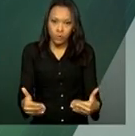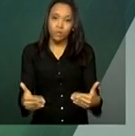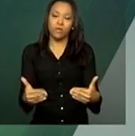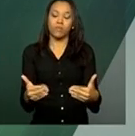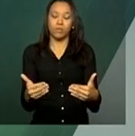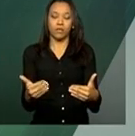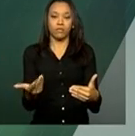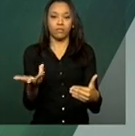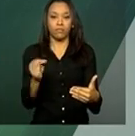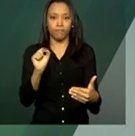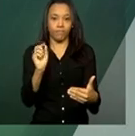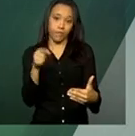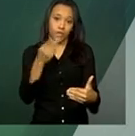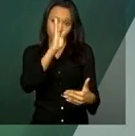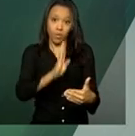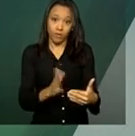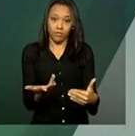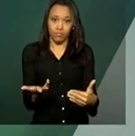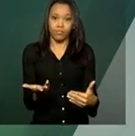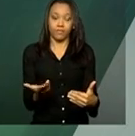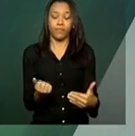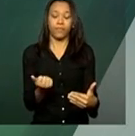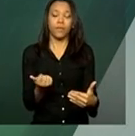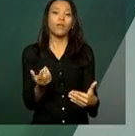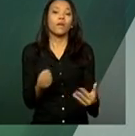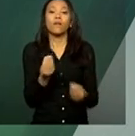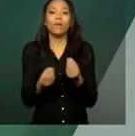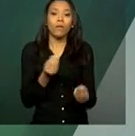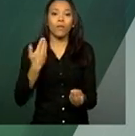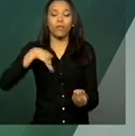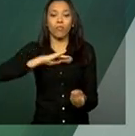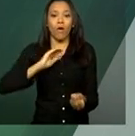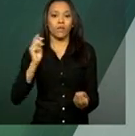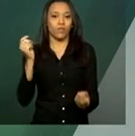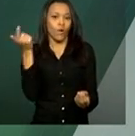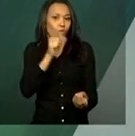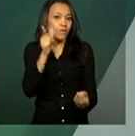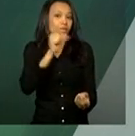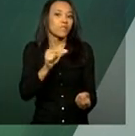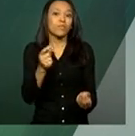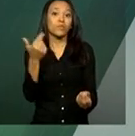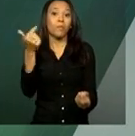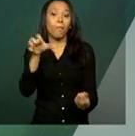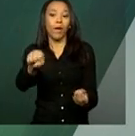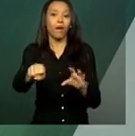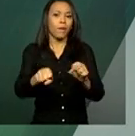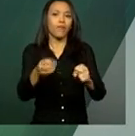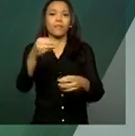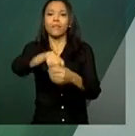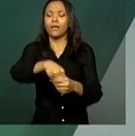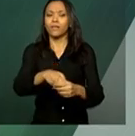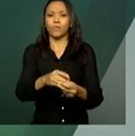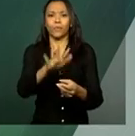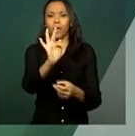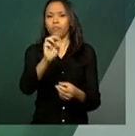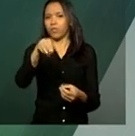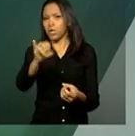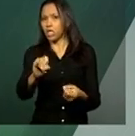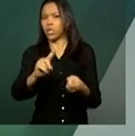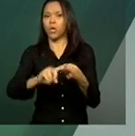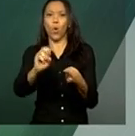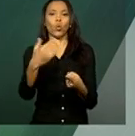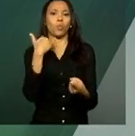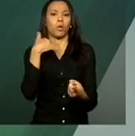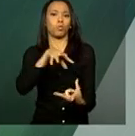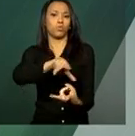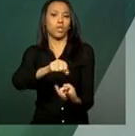dentre esses atores o Brasil, obviamente, e de como nós podemos construir novos espaços, seja no FMI, no Banco Mundial, ou mesmo